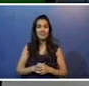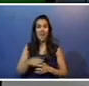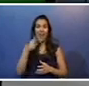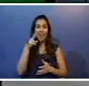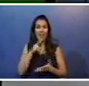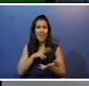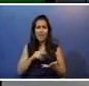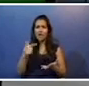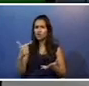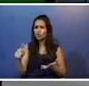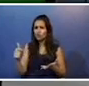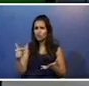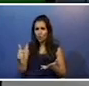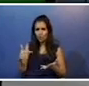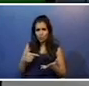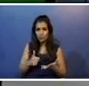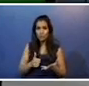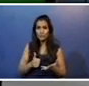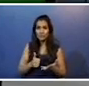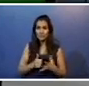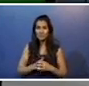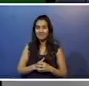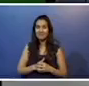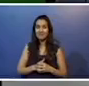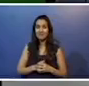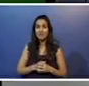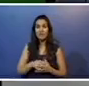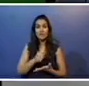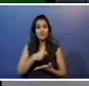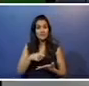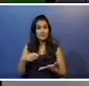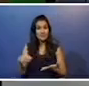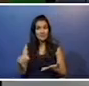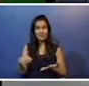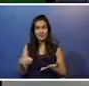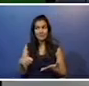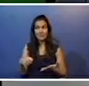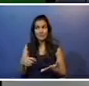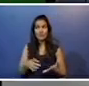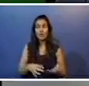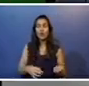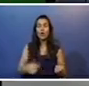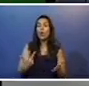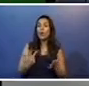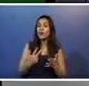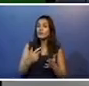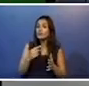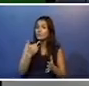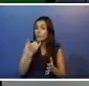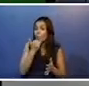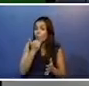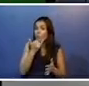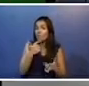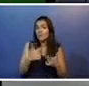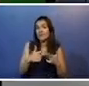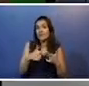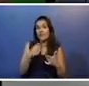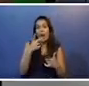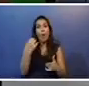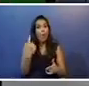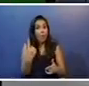está falando na apostila e vocês vão escrever, tá? Voltando aqui, corrigindo, crianças, perdão. Vocês vão